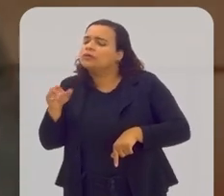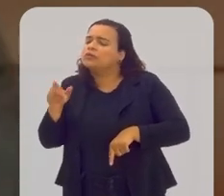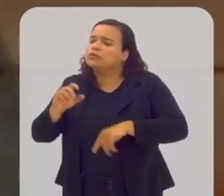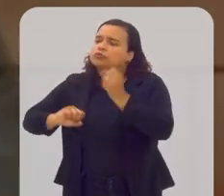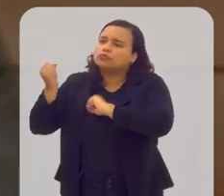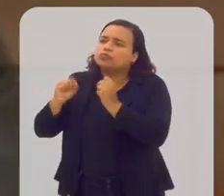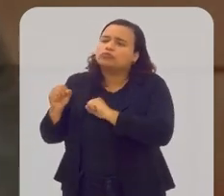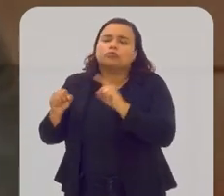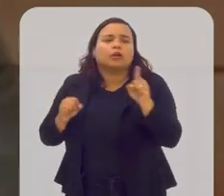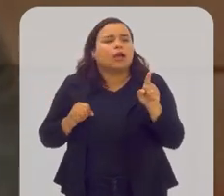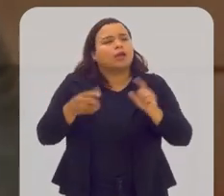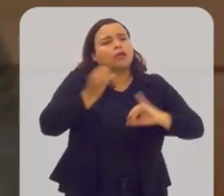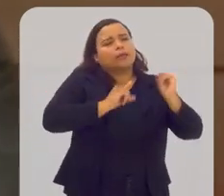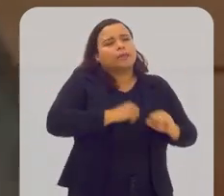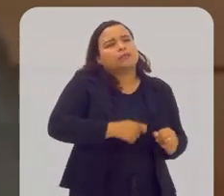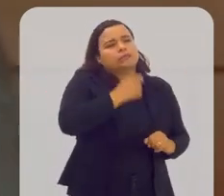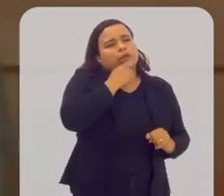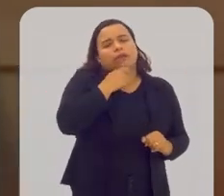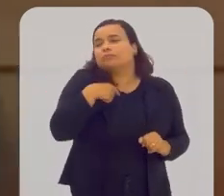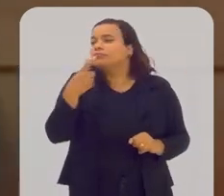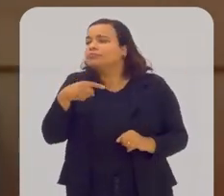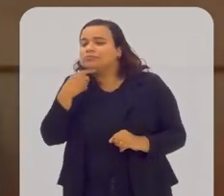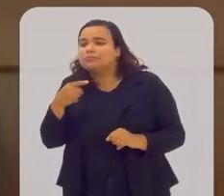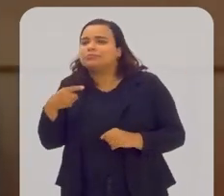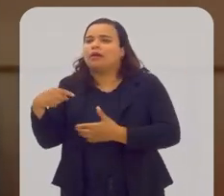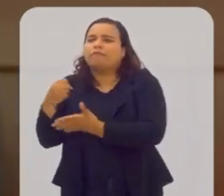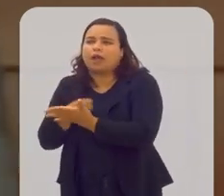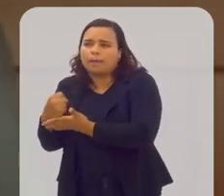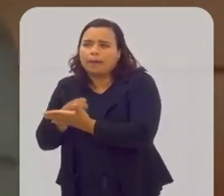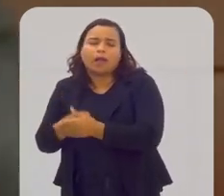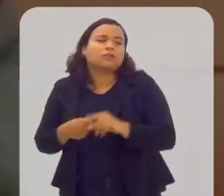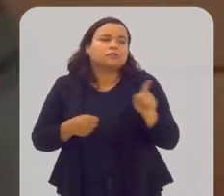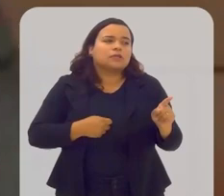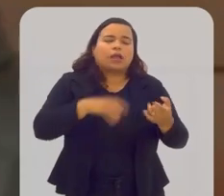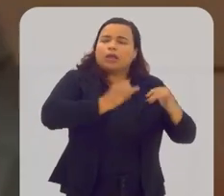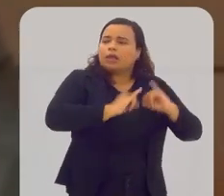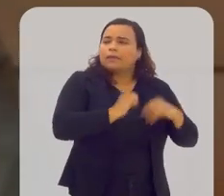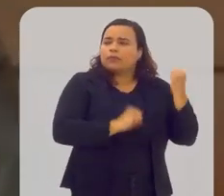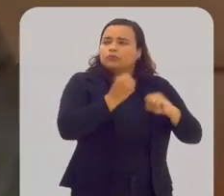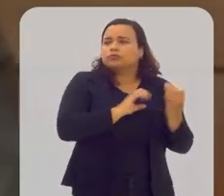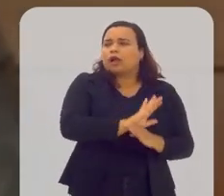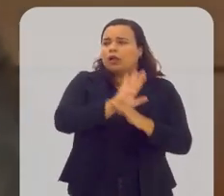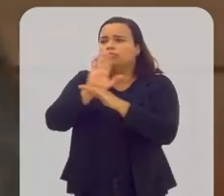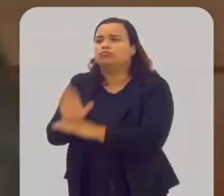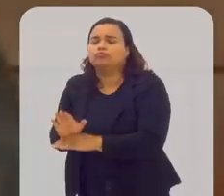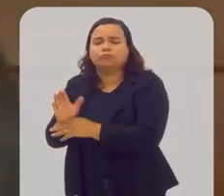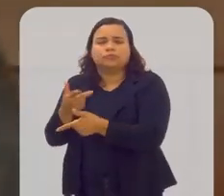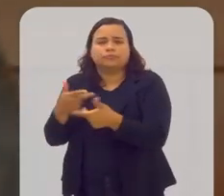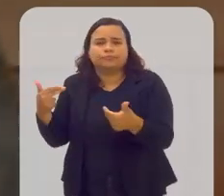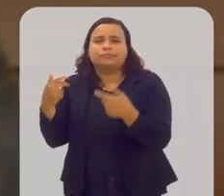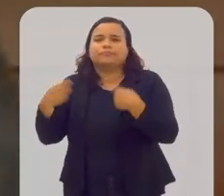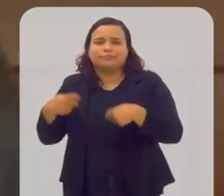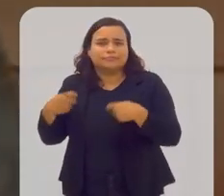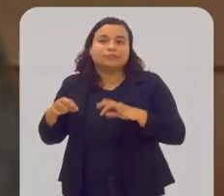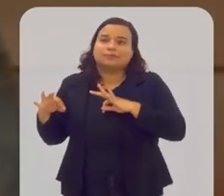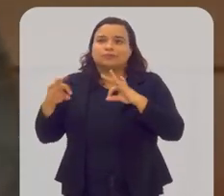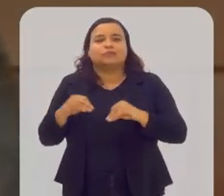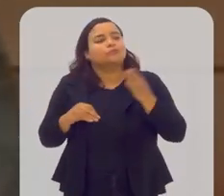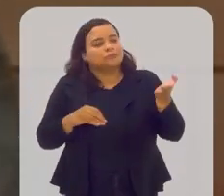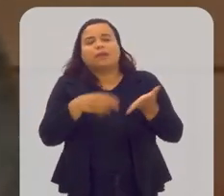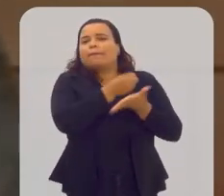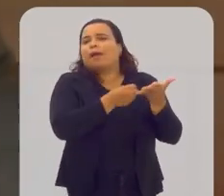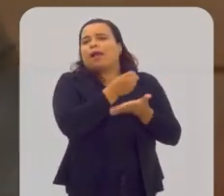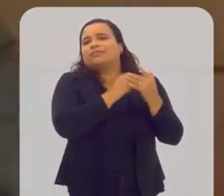química que forneça matéria-prima. Não dá para pensar na indústria farmacêutica se não pensar na indústria química que produz os princípios ativos